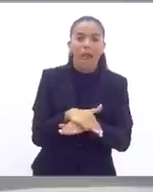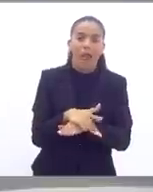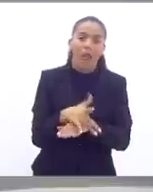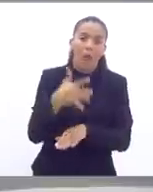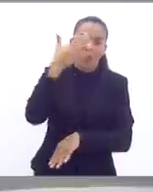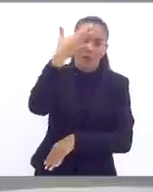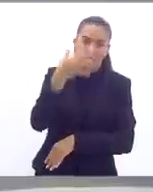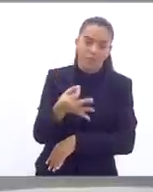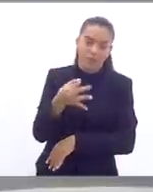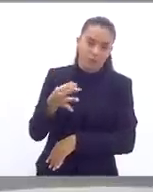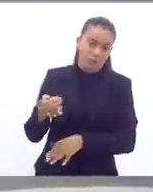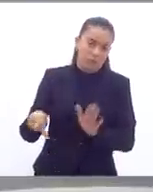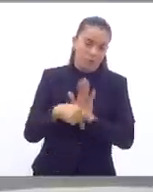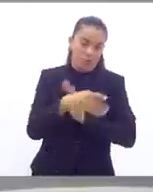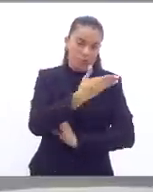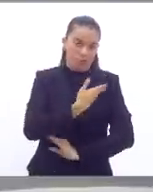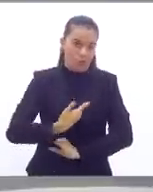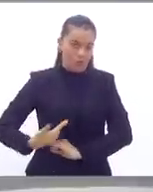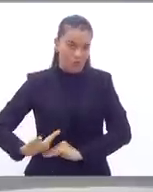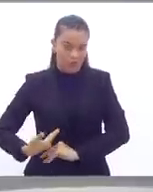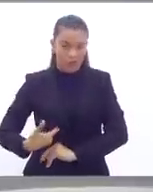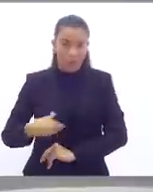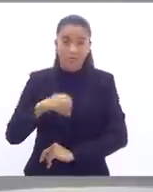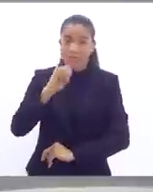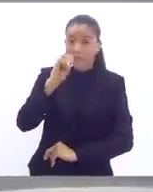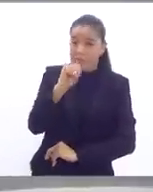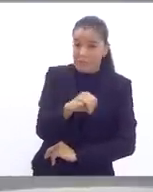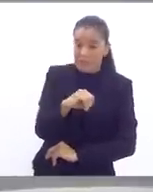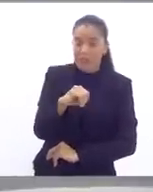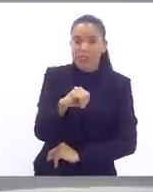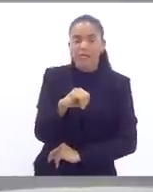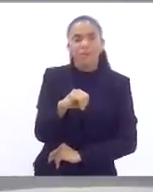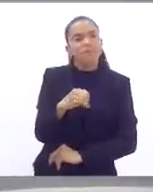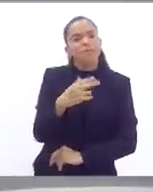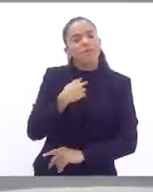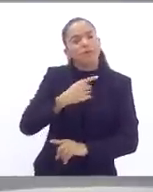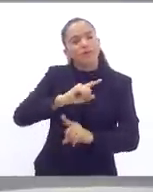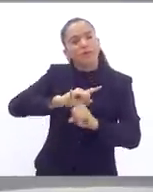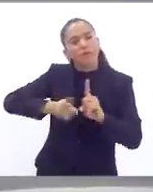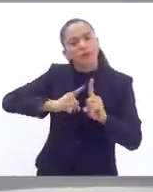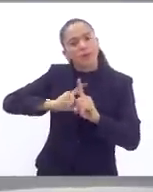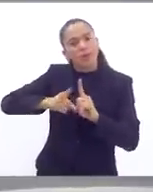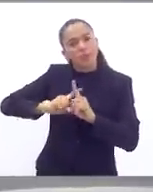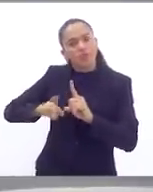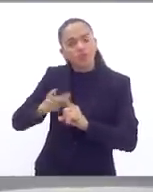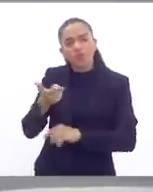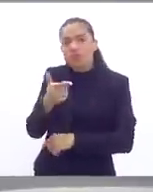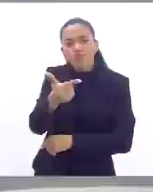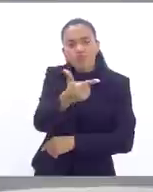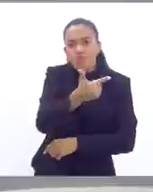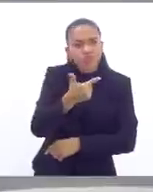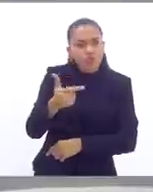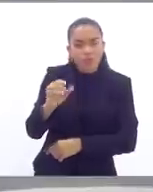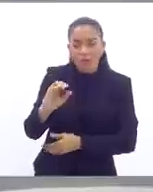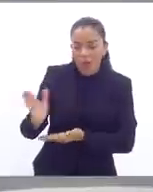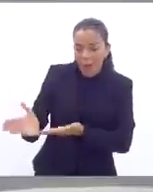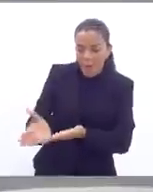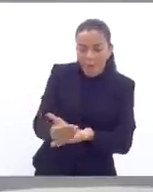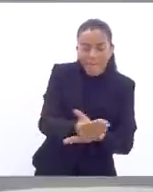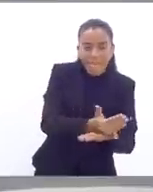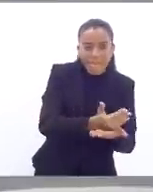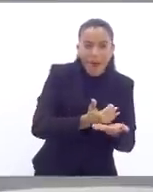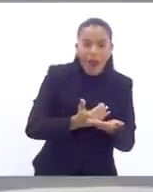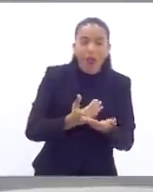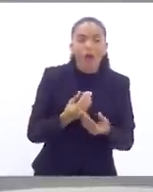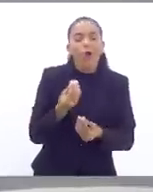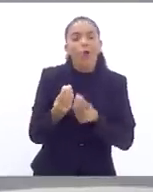entendimento do governo então assim se não podia se não tinha arrecadação como é que